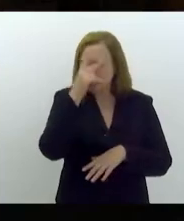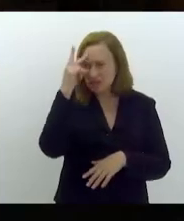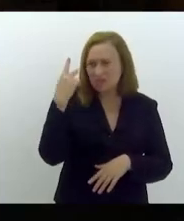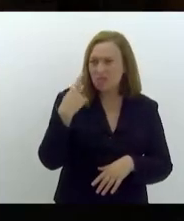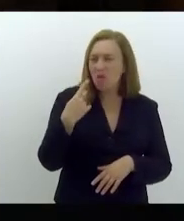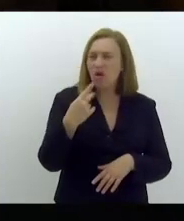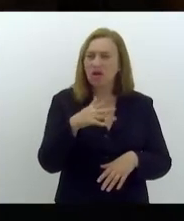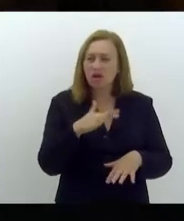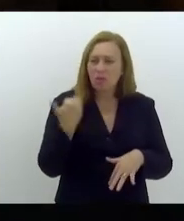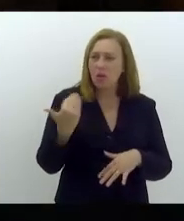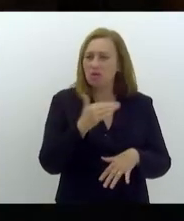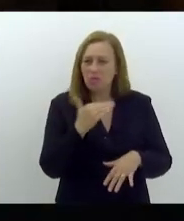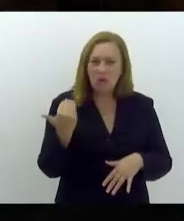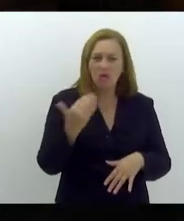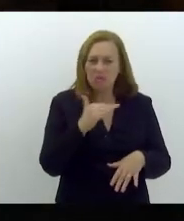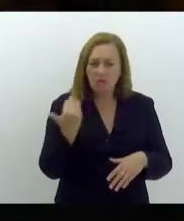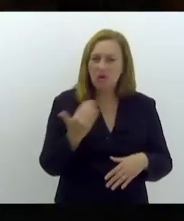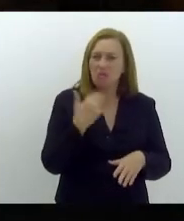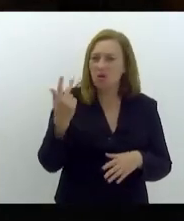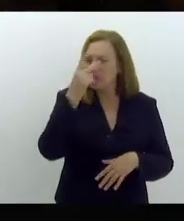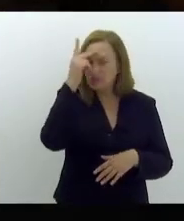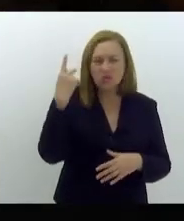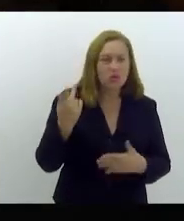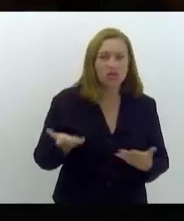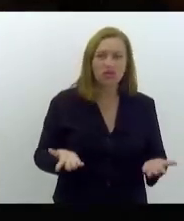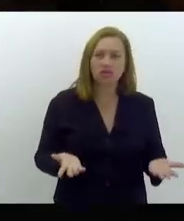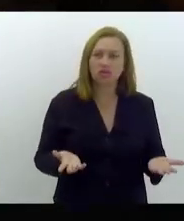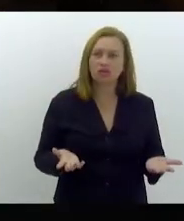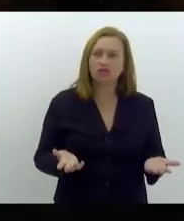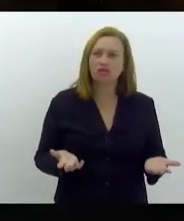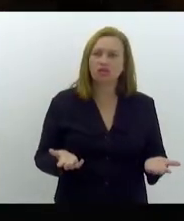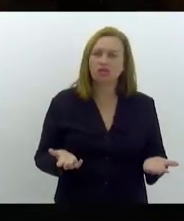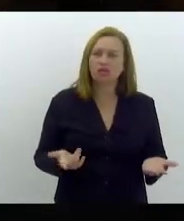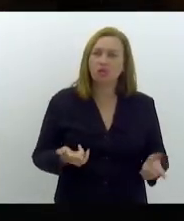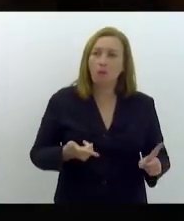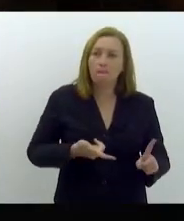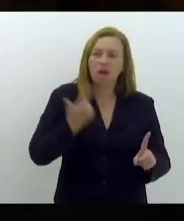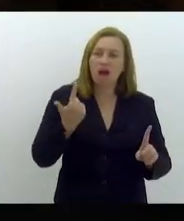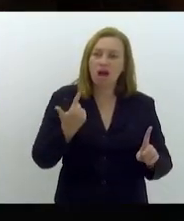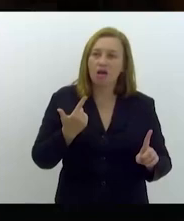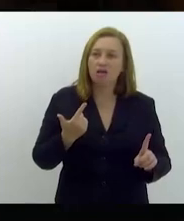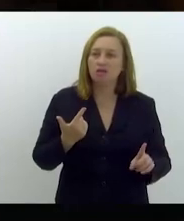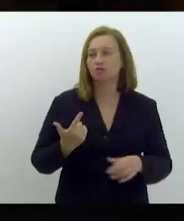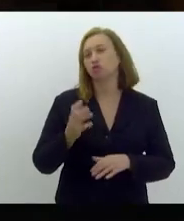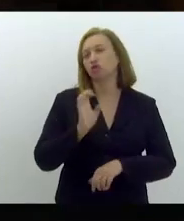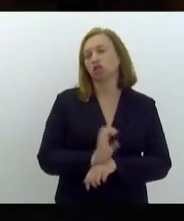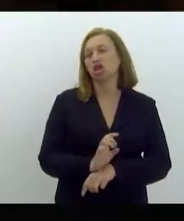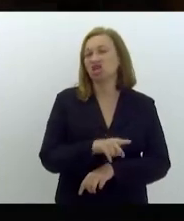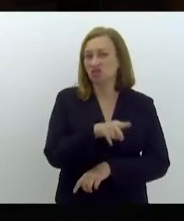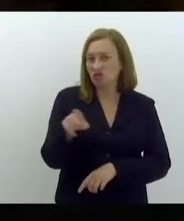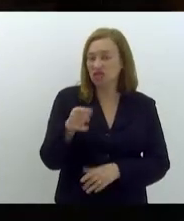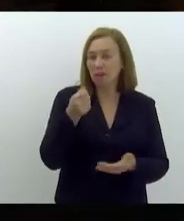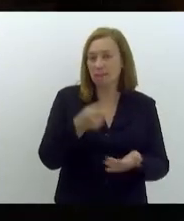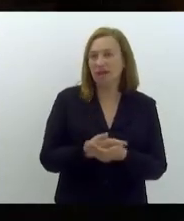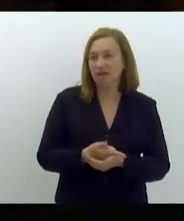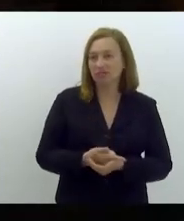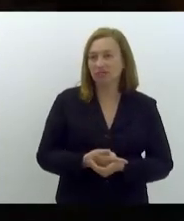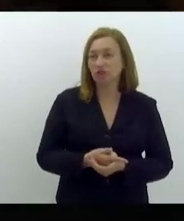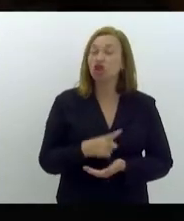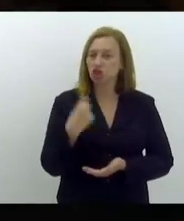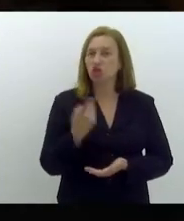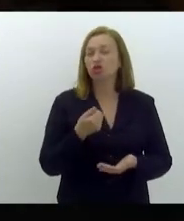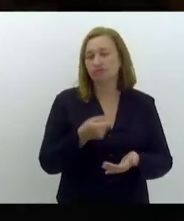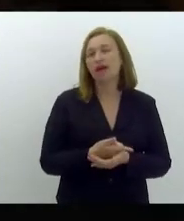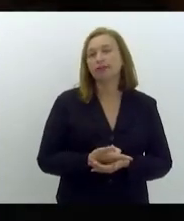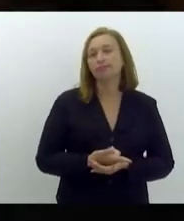e se morre e se morre e se morre pessoas com a bala do estado que você paga que